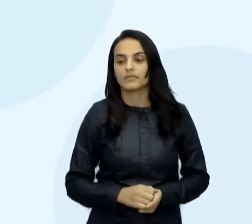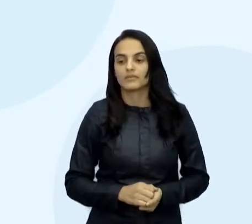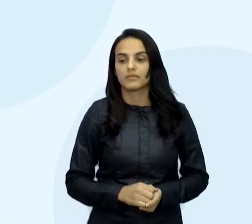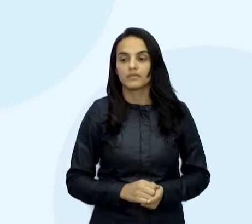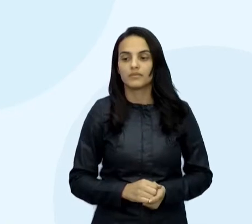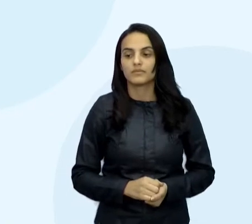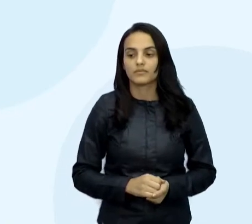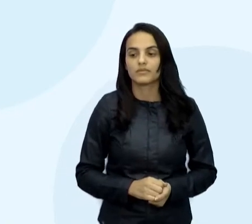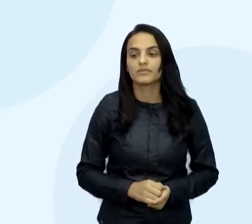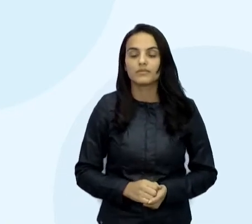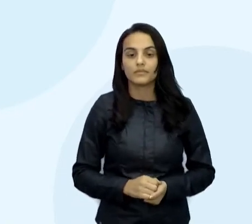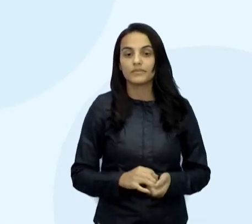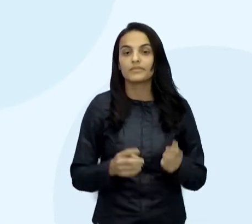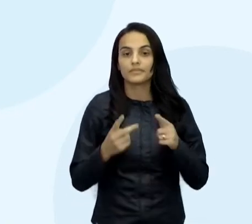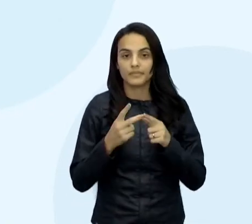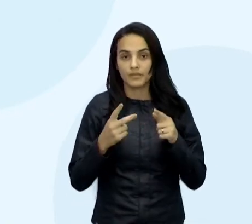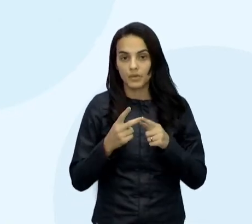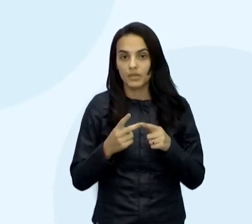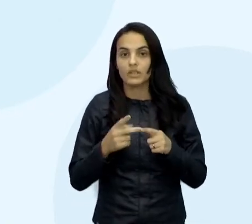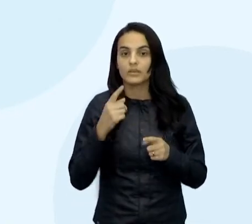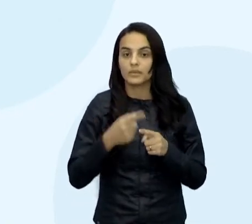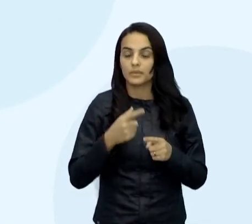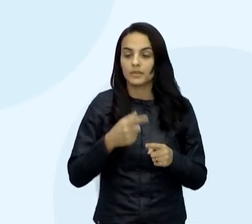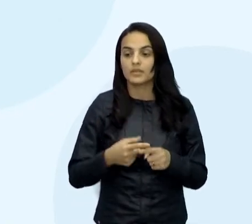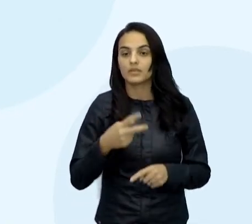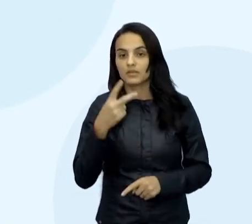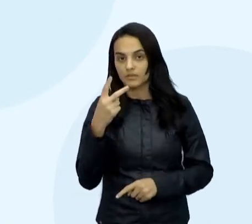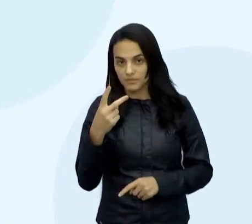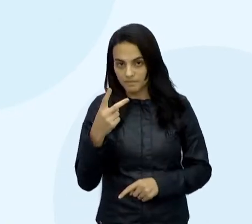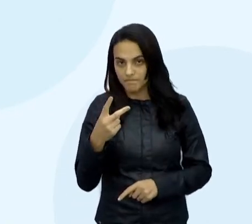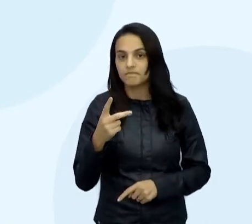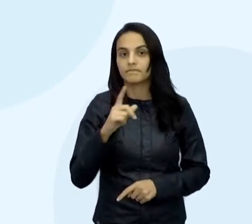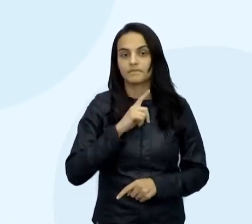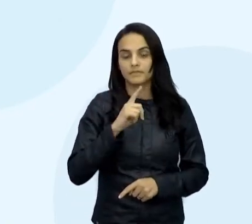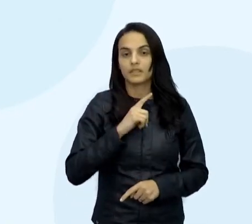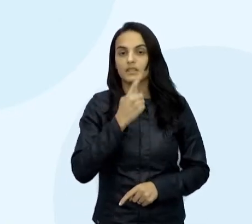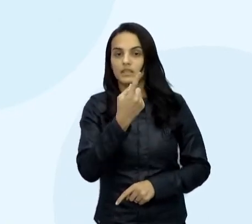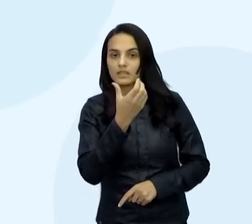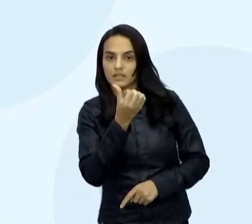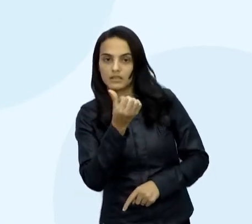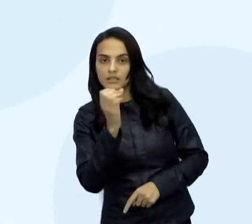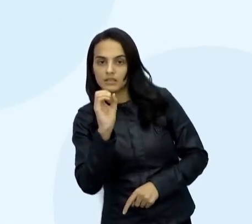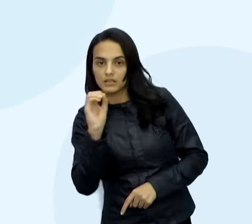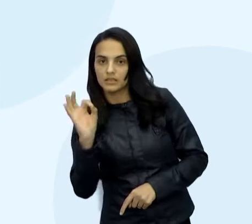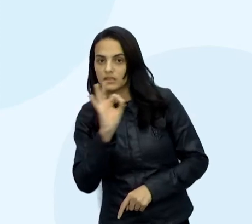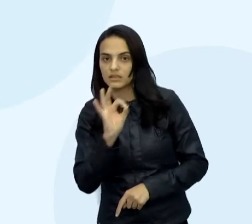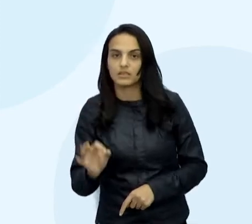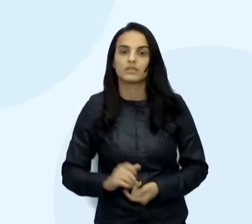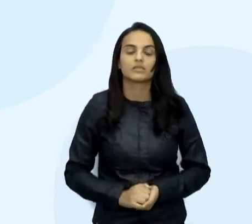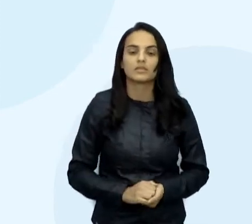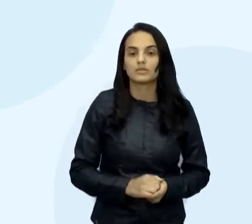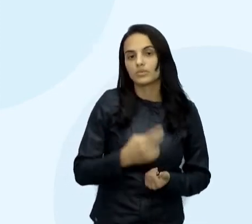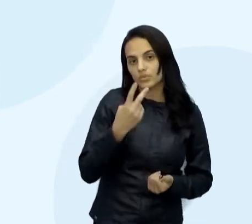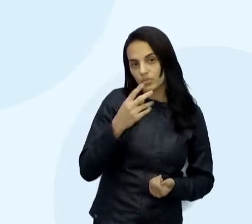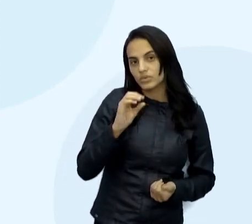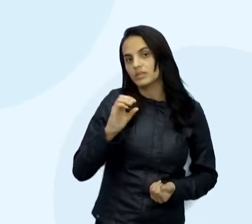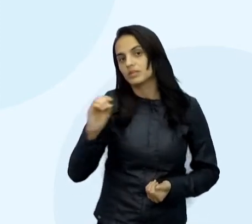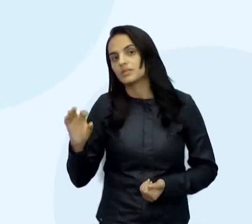Na verdade, é 2 vezes, né? Porque 2 vezes 300 dá 600, então foram 200%. Pensando